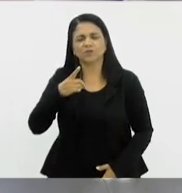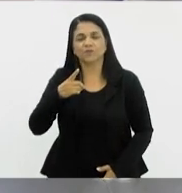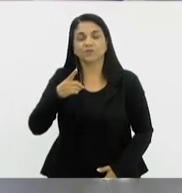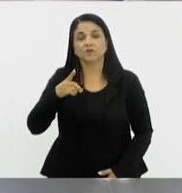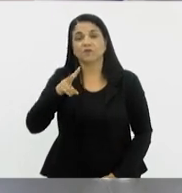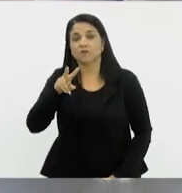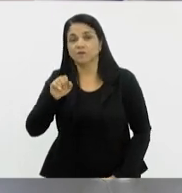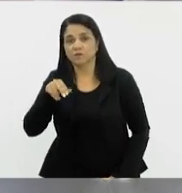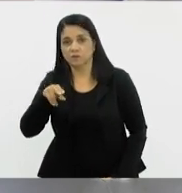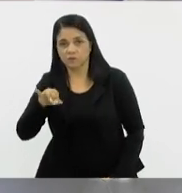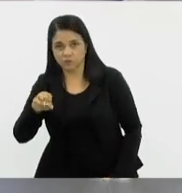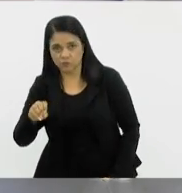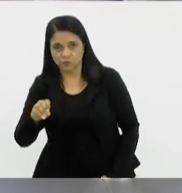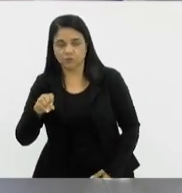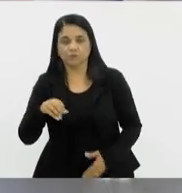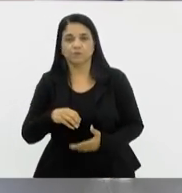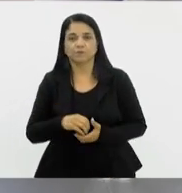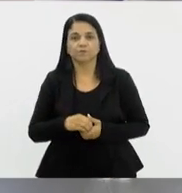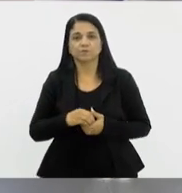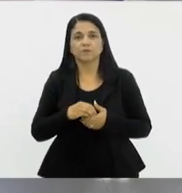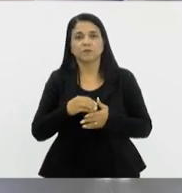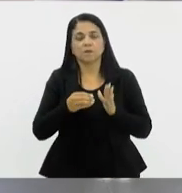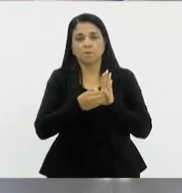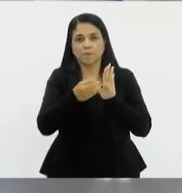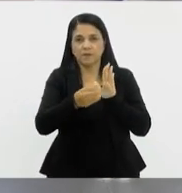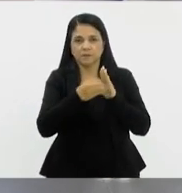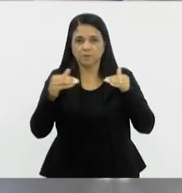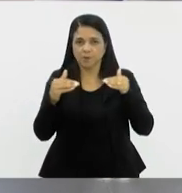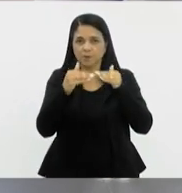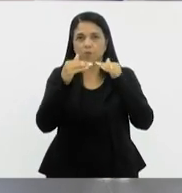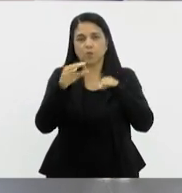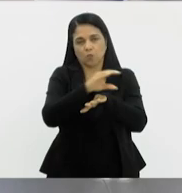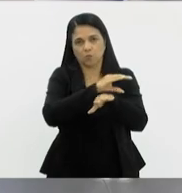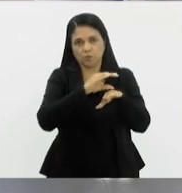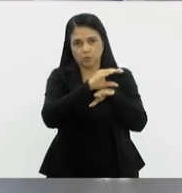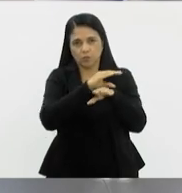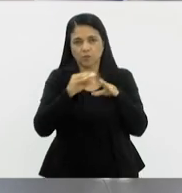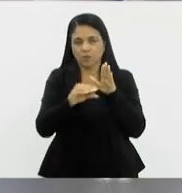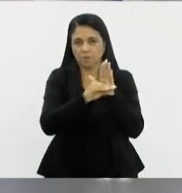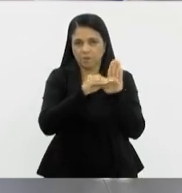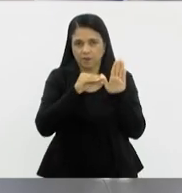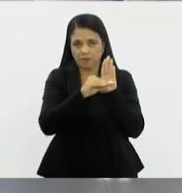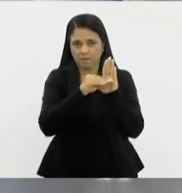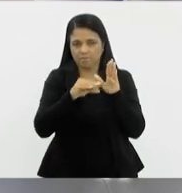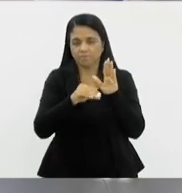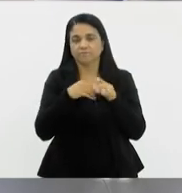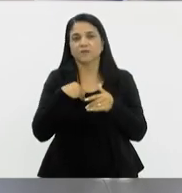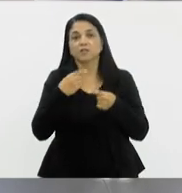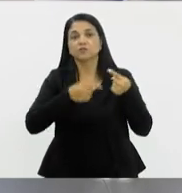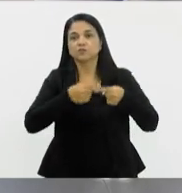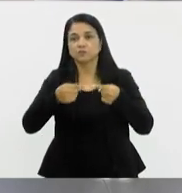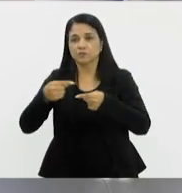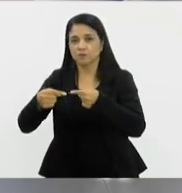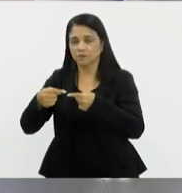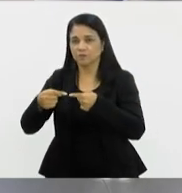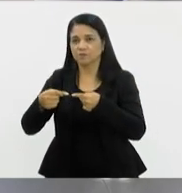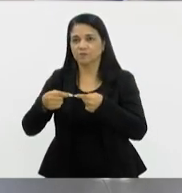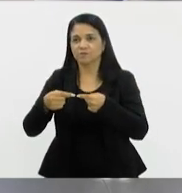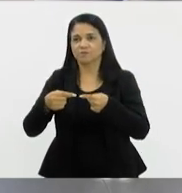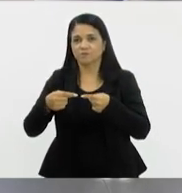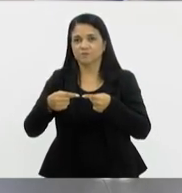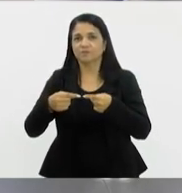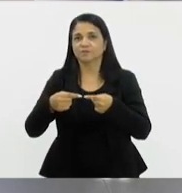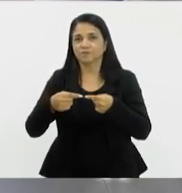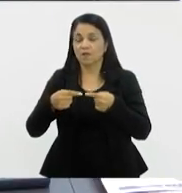Deputado Vinícius Cozzolino. Parecer pela constitucionalidade com emenda. Em discussão. Aleluia, né? Tomara